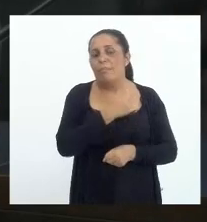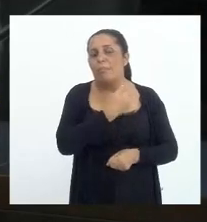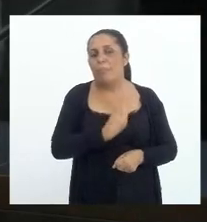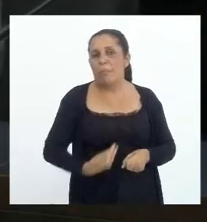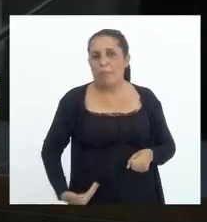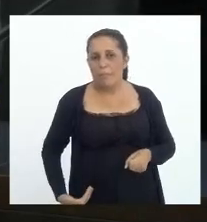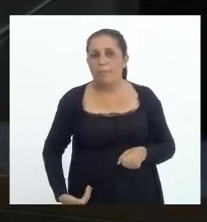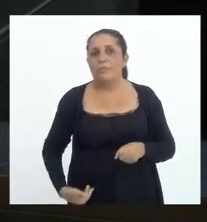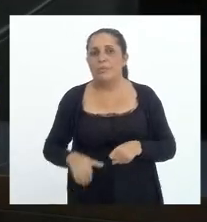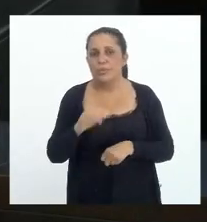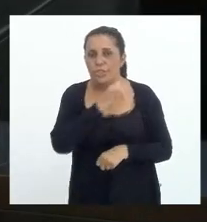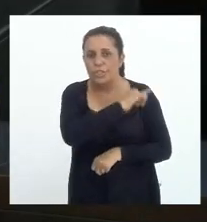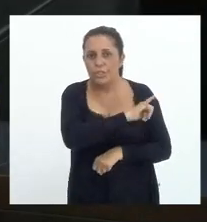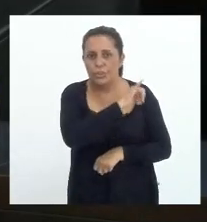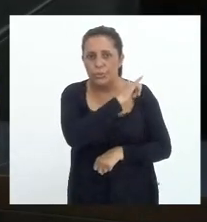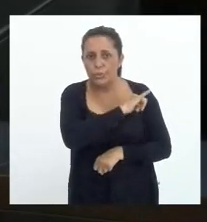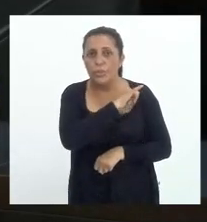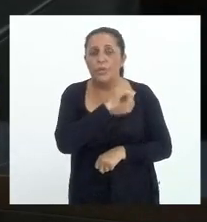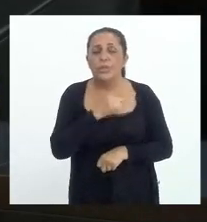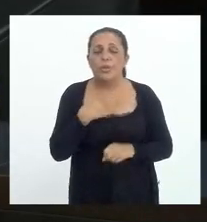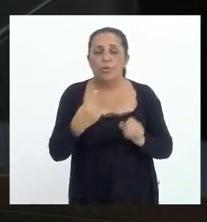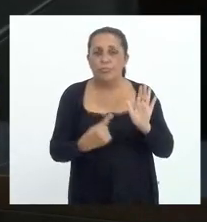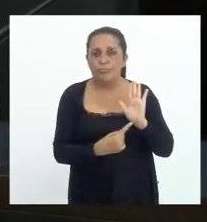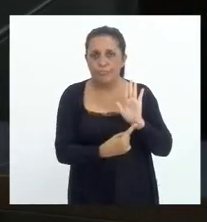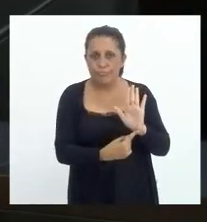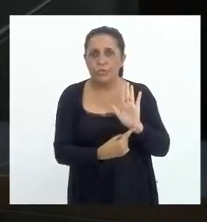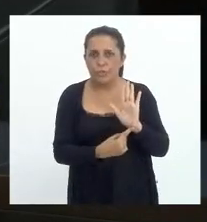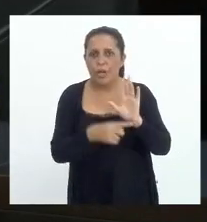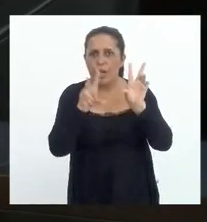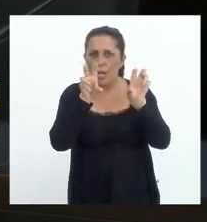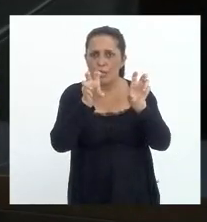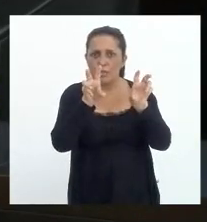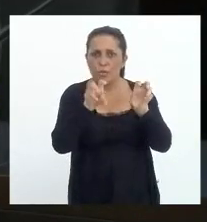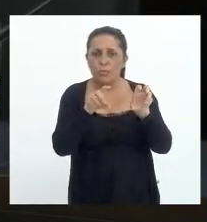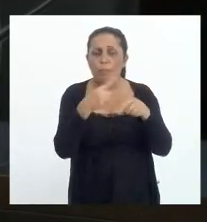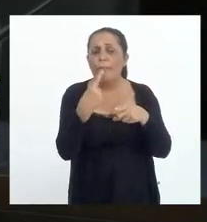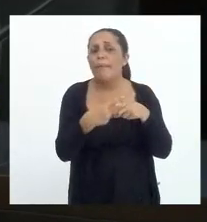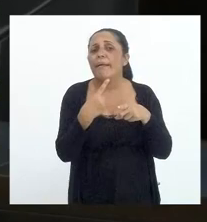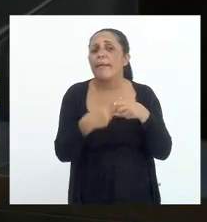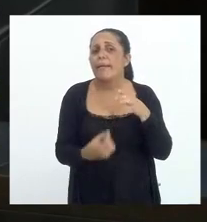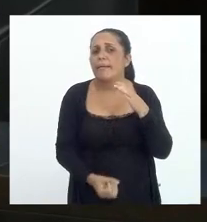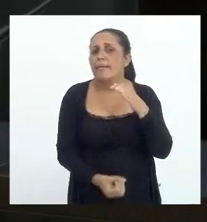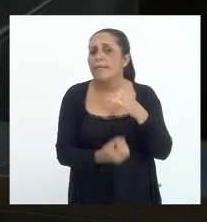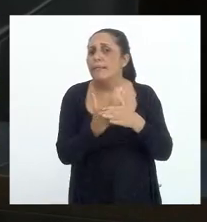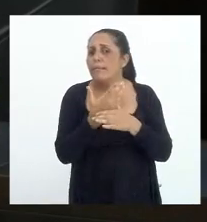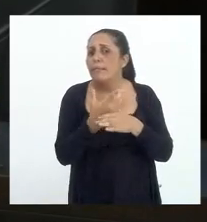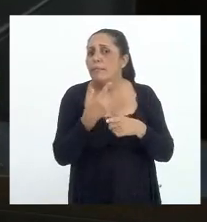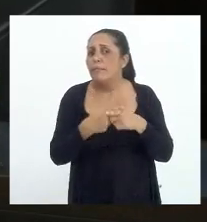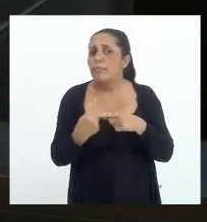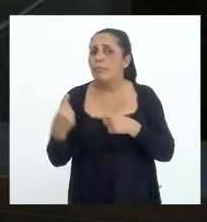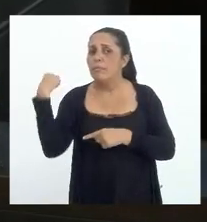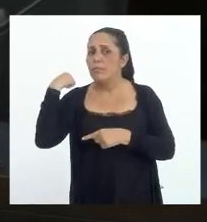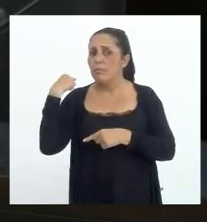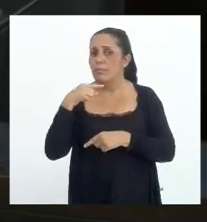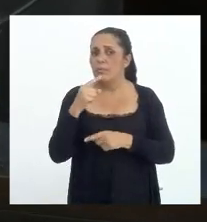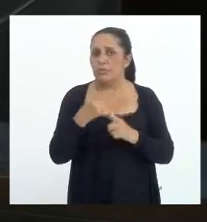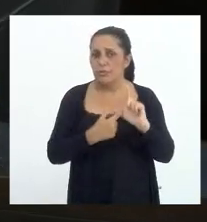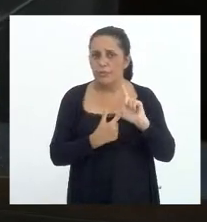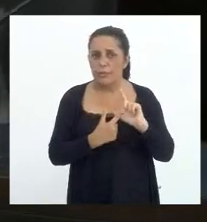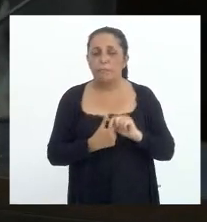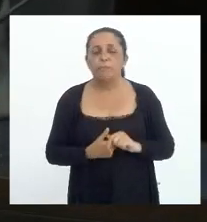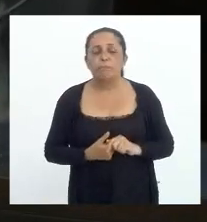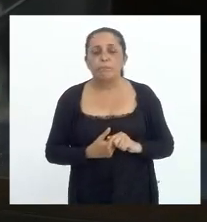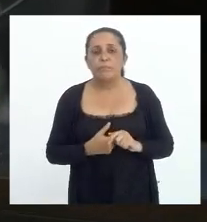Então, cheguei a abordar algumas questões sobre a origem da dívida, mas nós temos acompanhamento, um